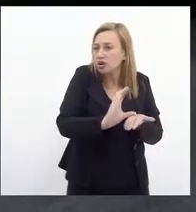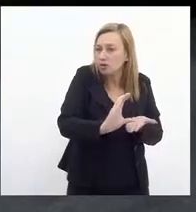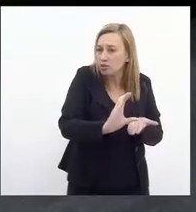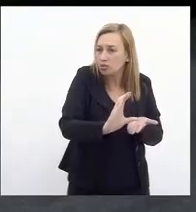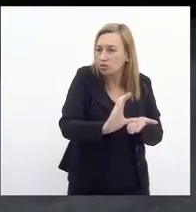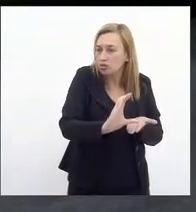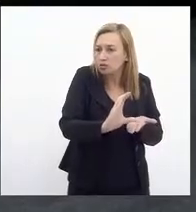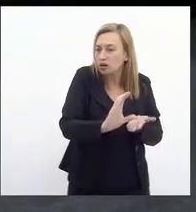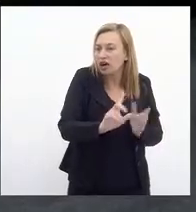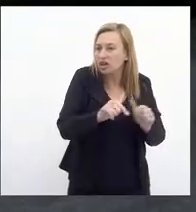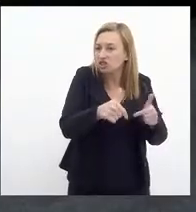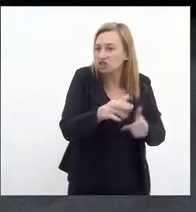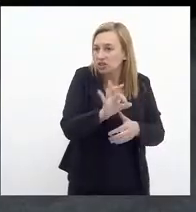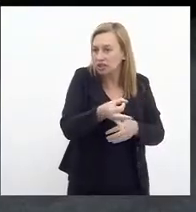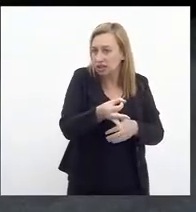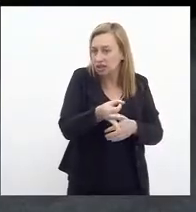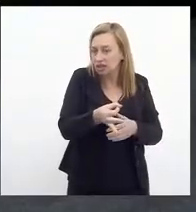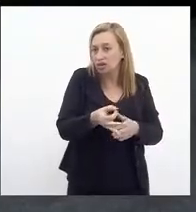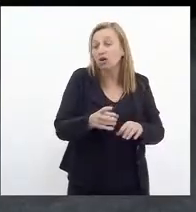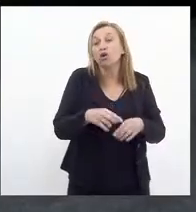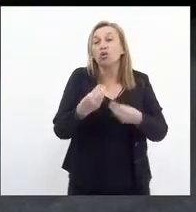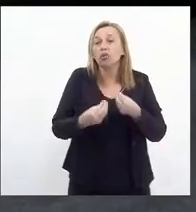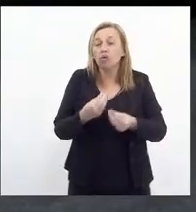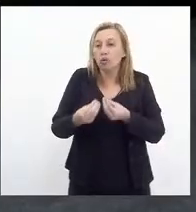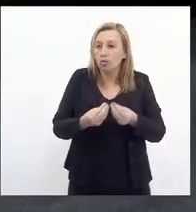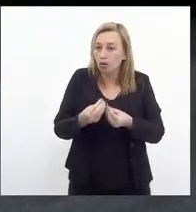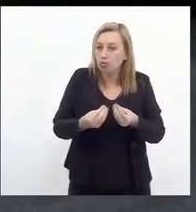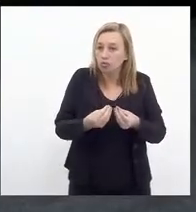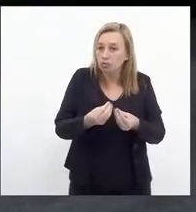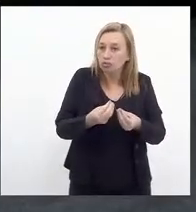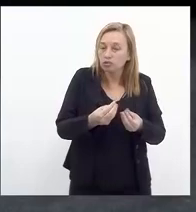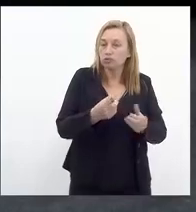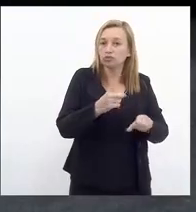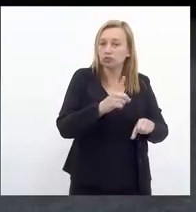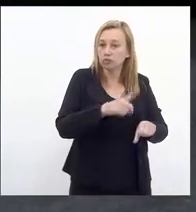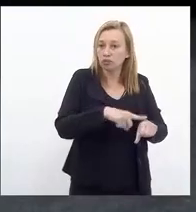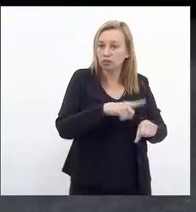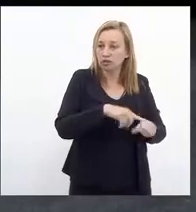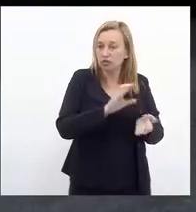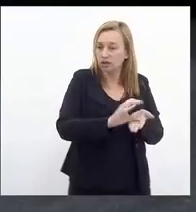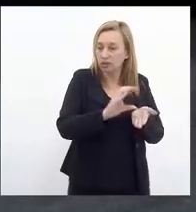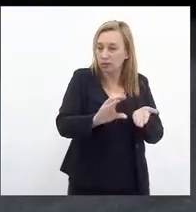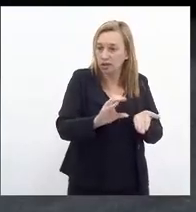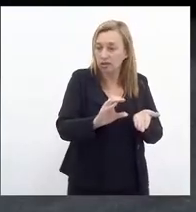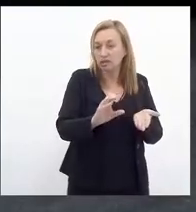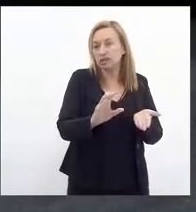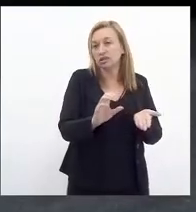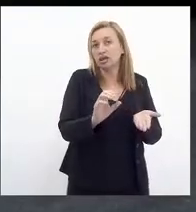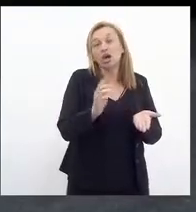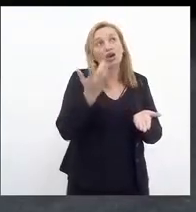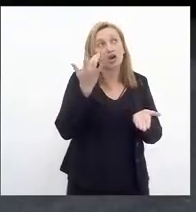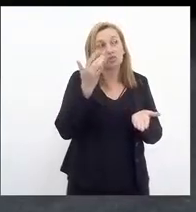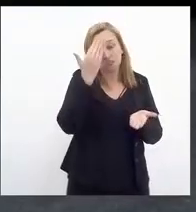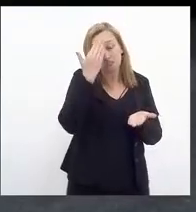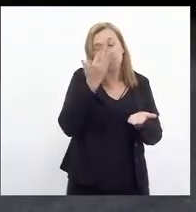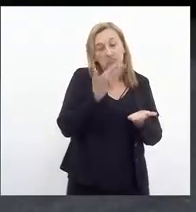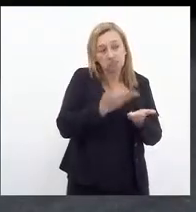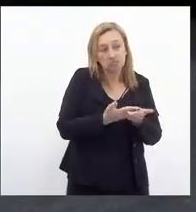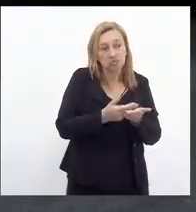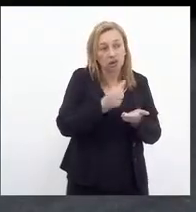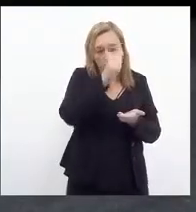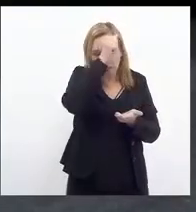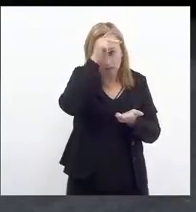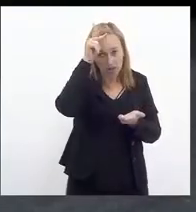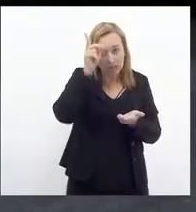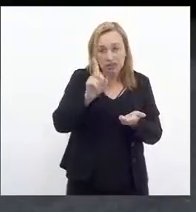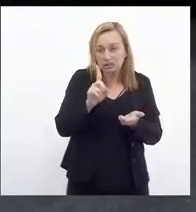Então como o repasse ainda tá muito aberto eu acredito que a prefeitura possa a não executar esse